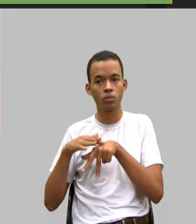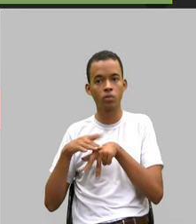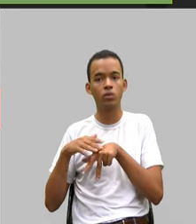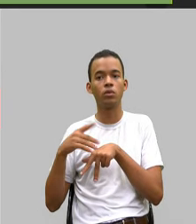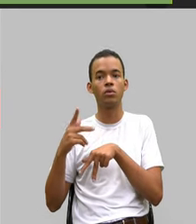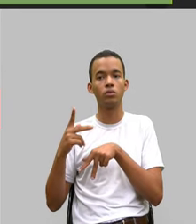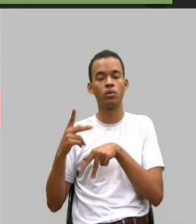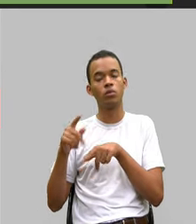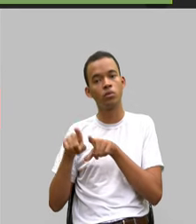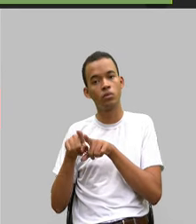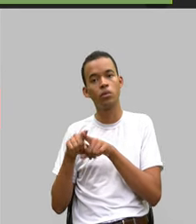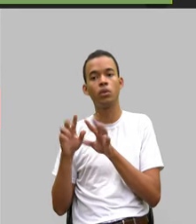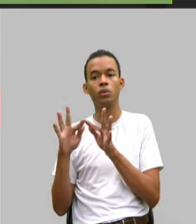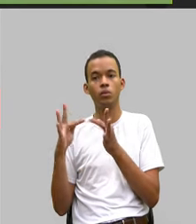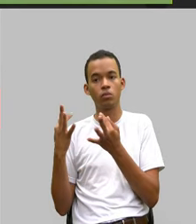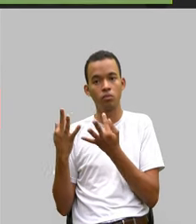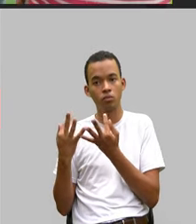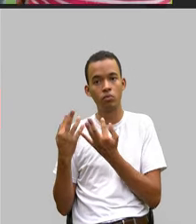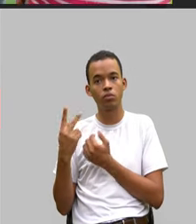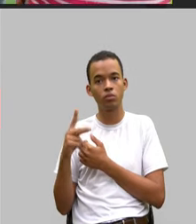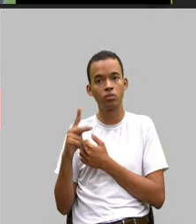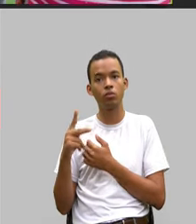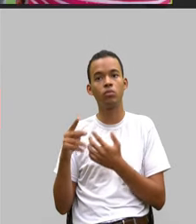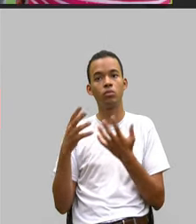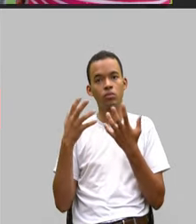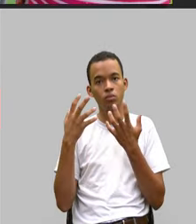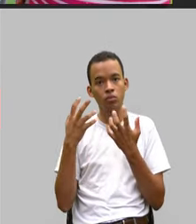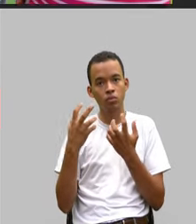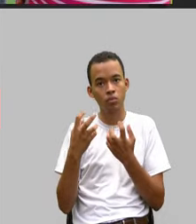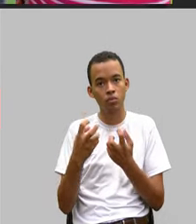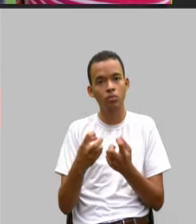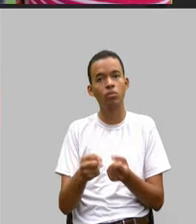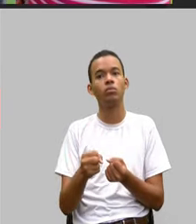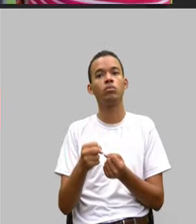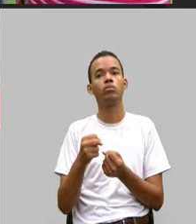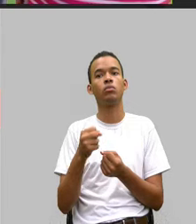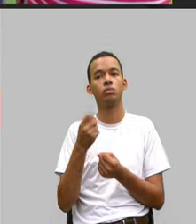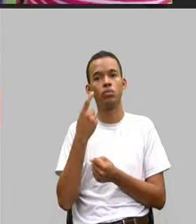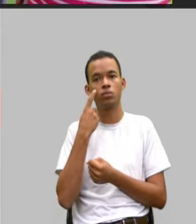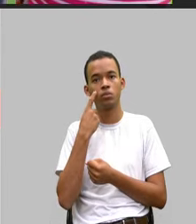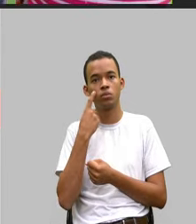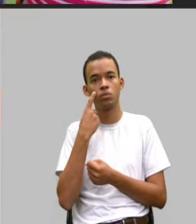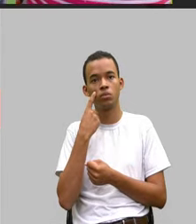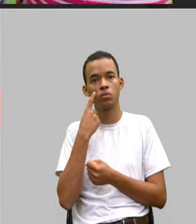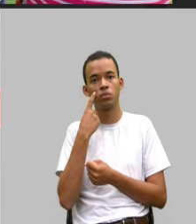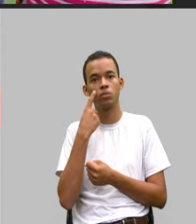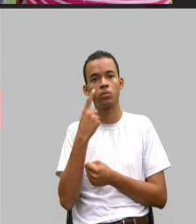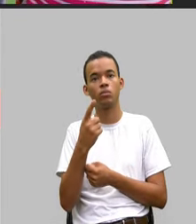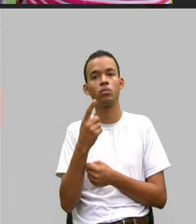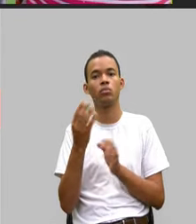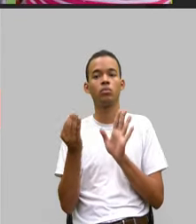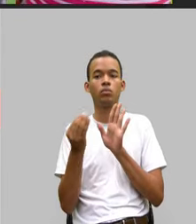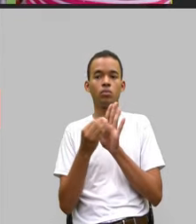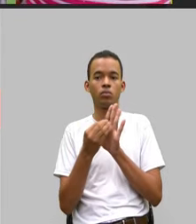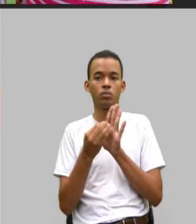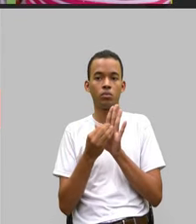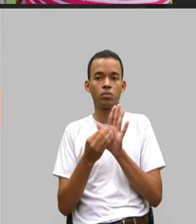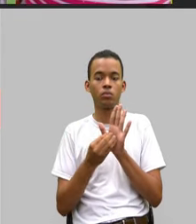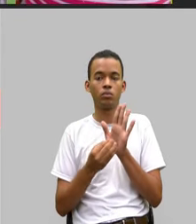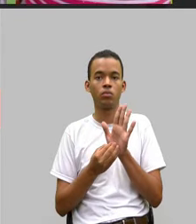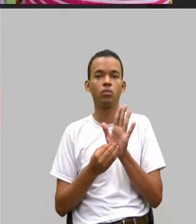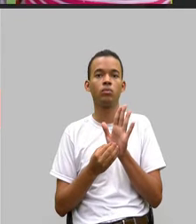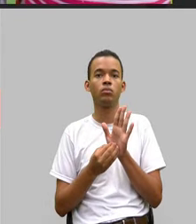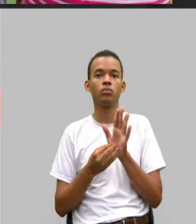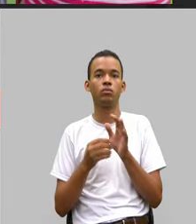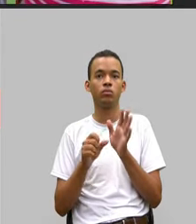tá para a serem eh colocados aqui então Eh Começando por esse